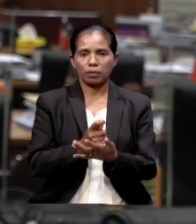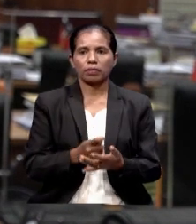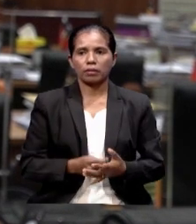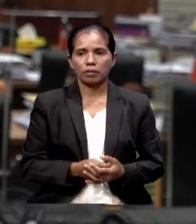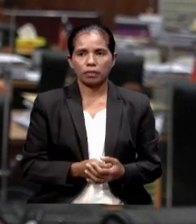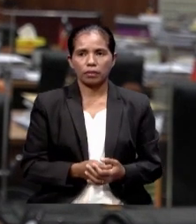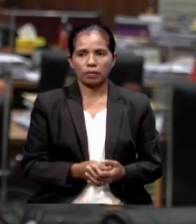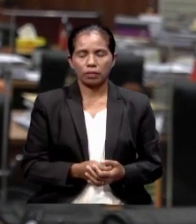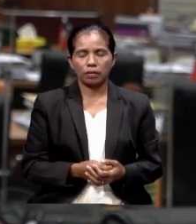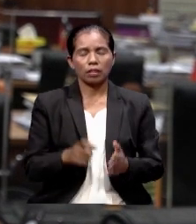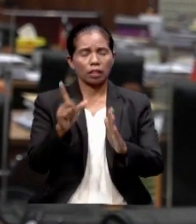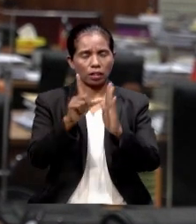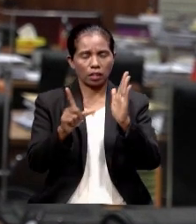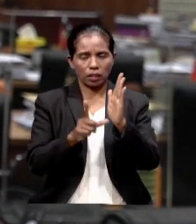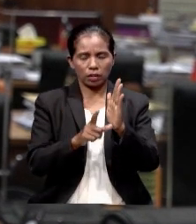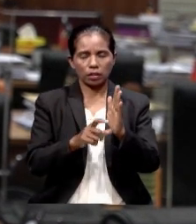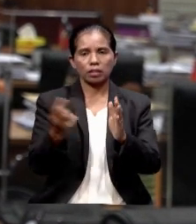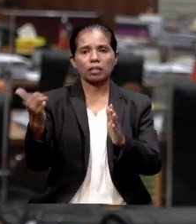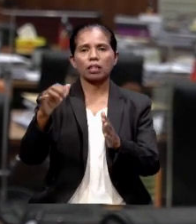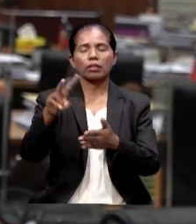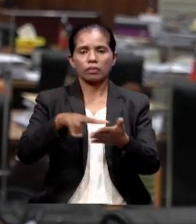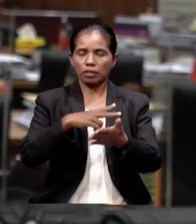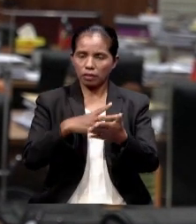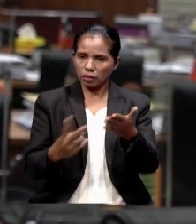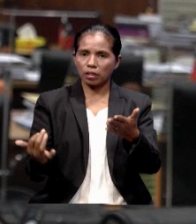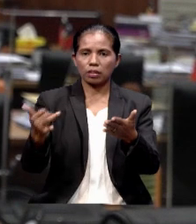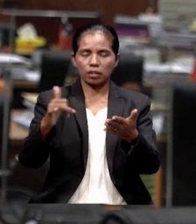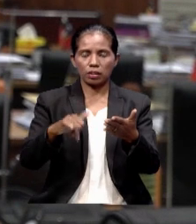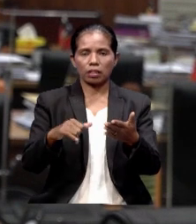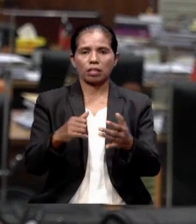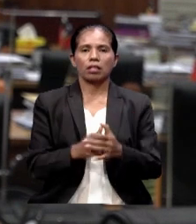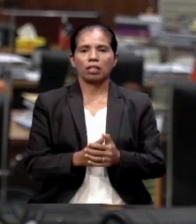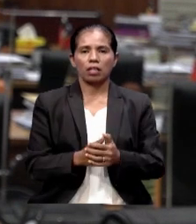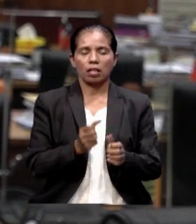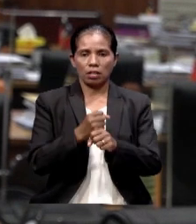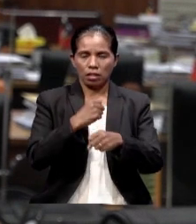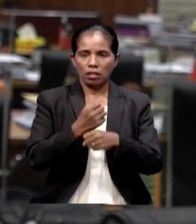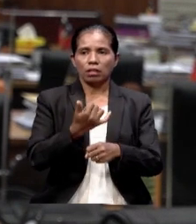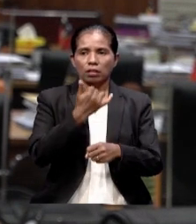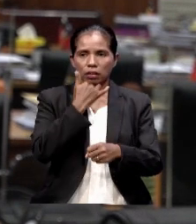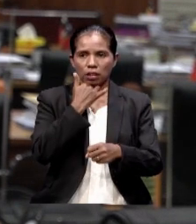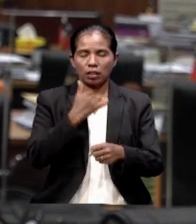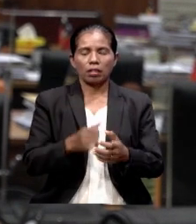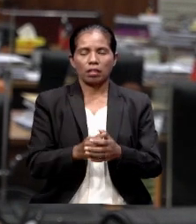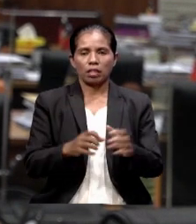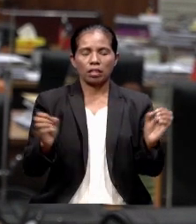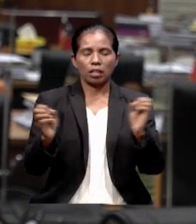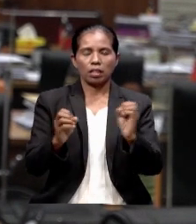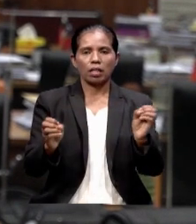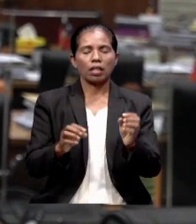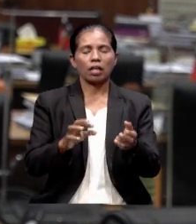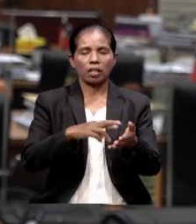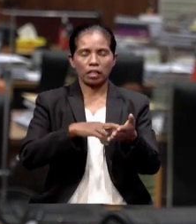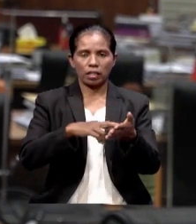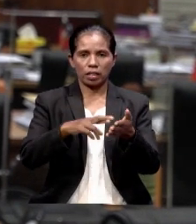Quando né quando uma cheira viola e cheira na saída da Morris ilegal né